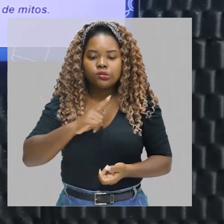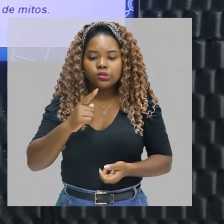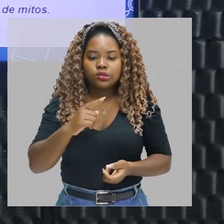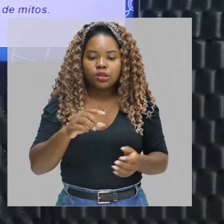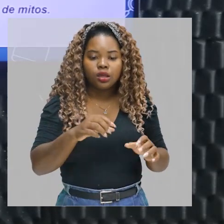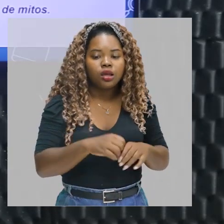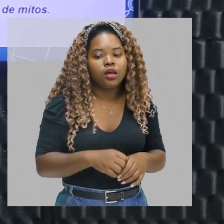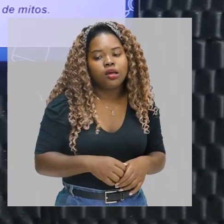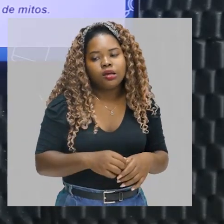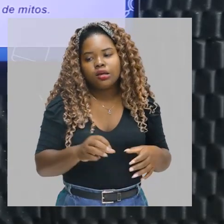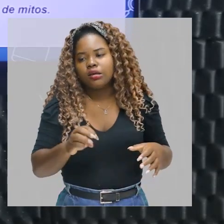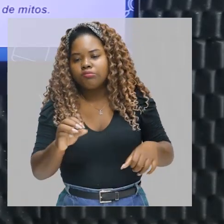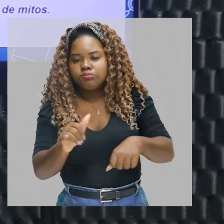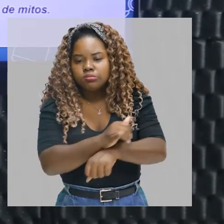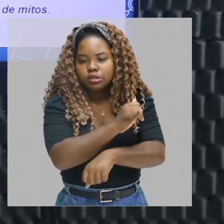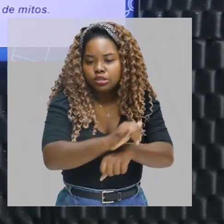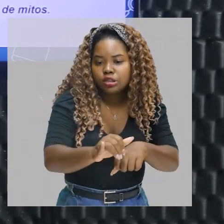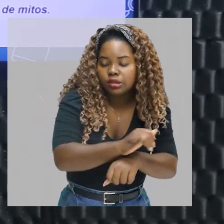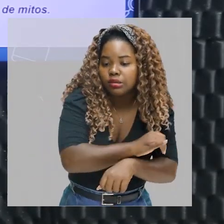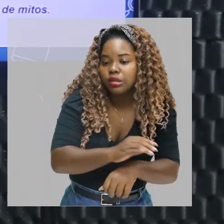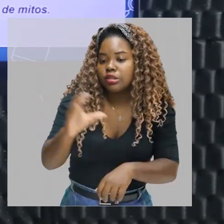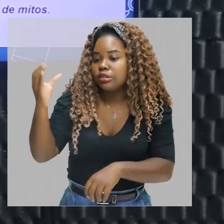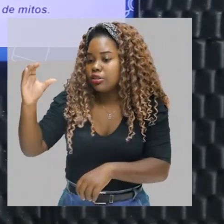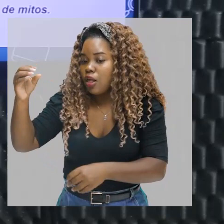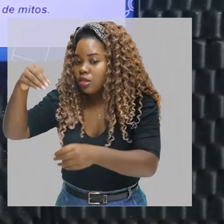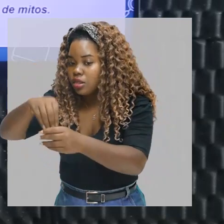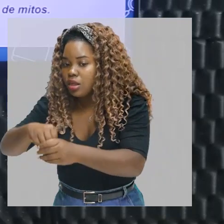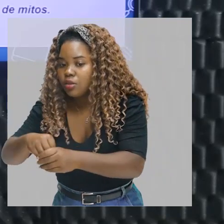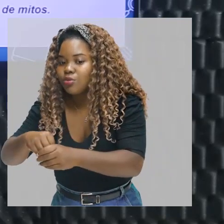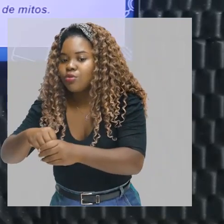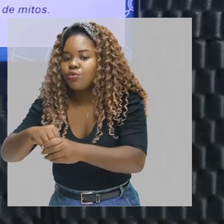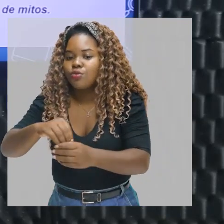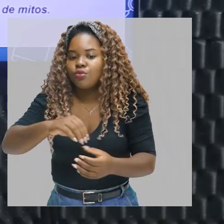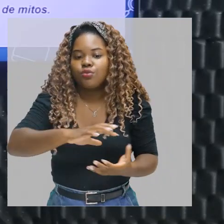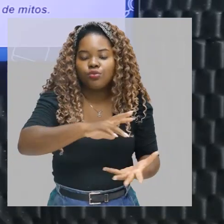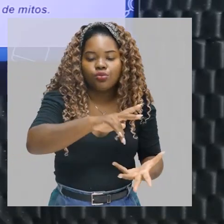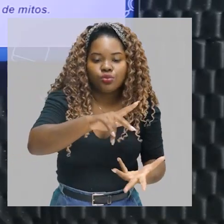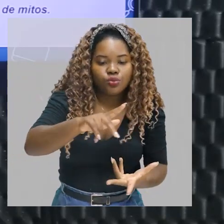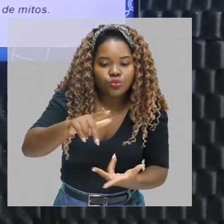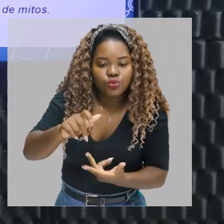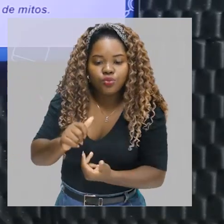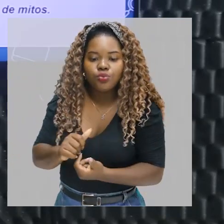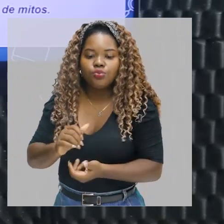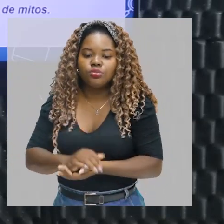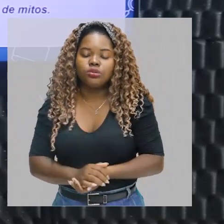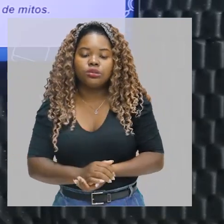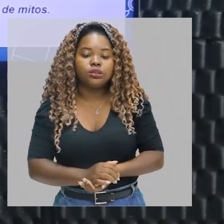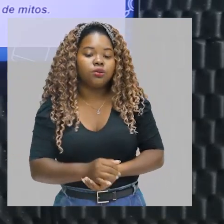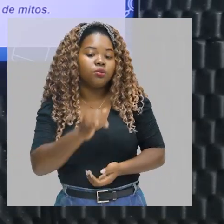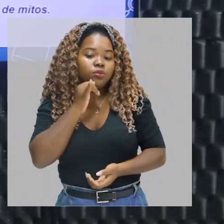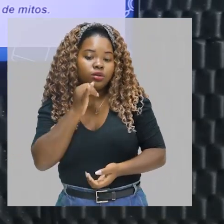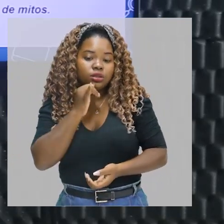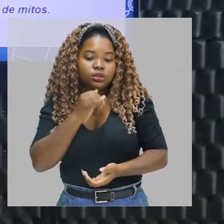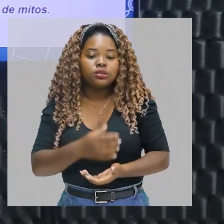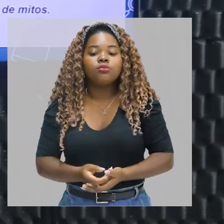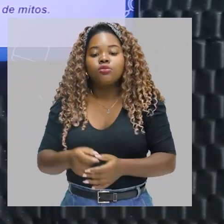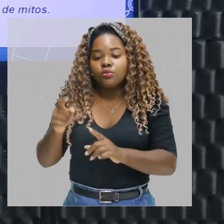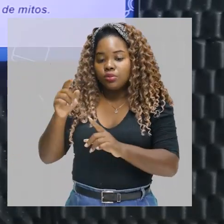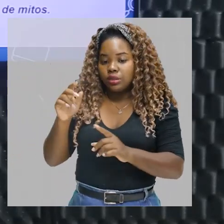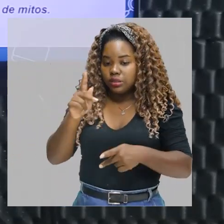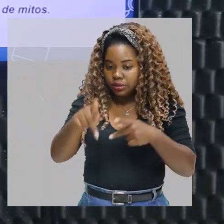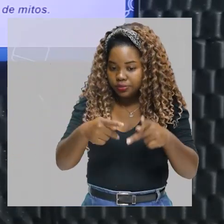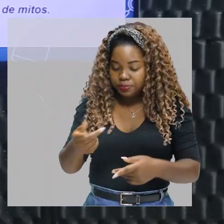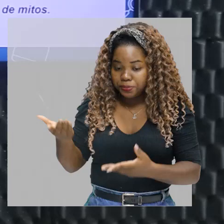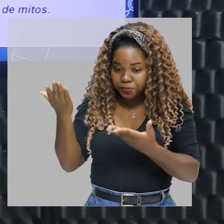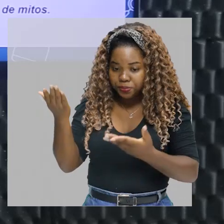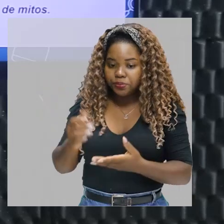modelos científicos dentro da natureza. Ok? Então os mesopotâmicos, por exemplo, eles começaram